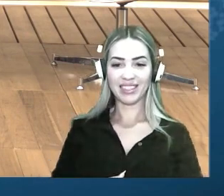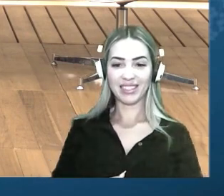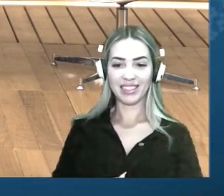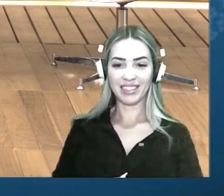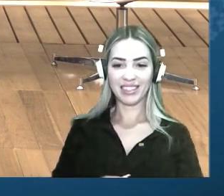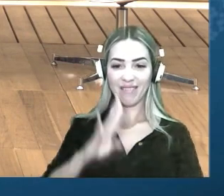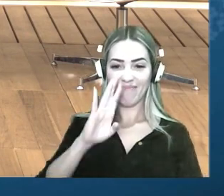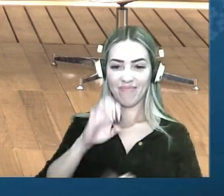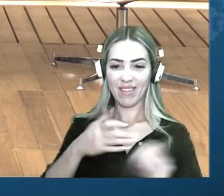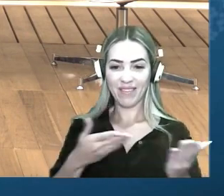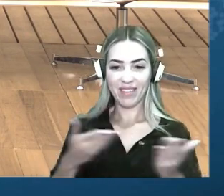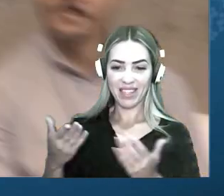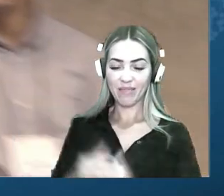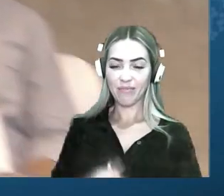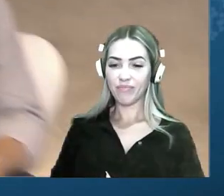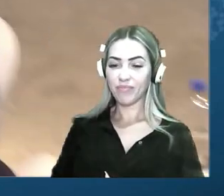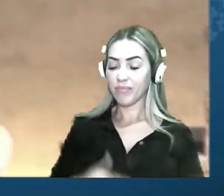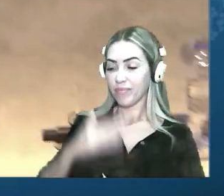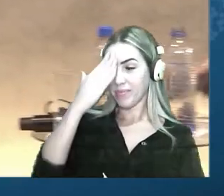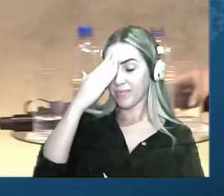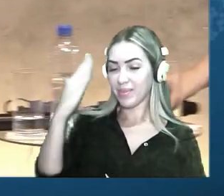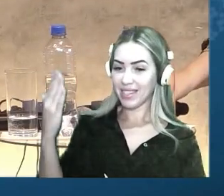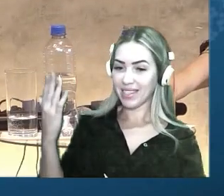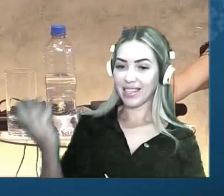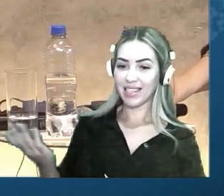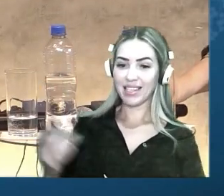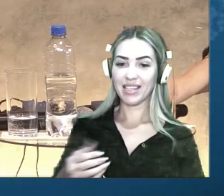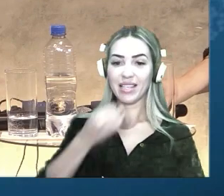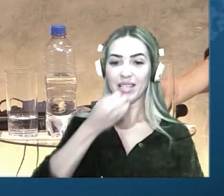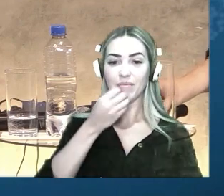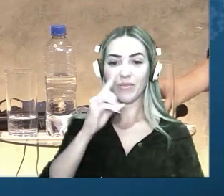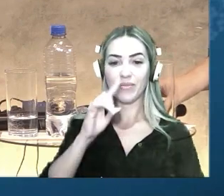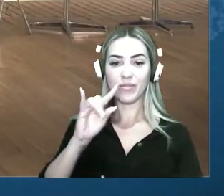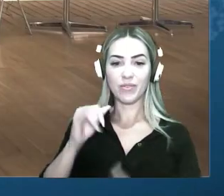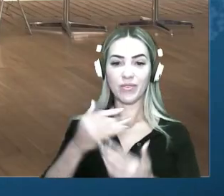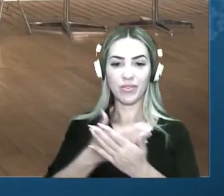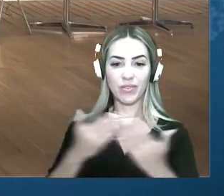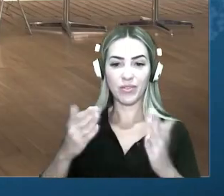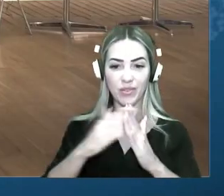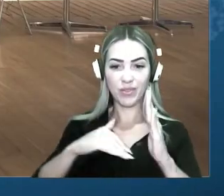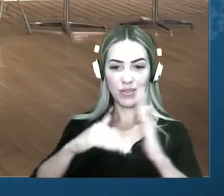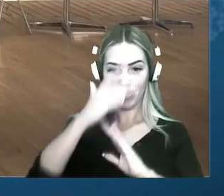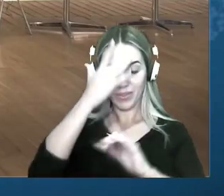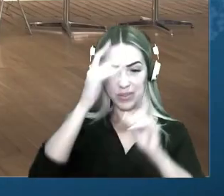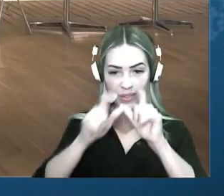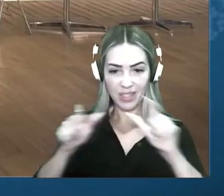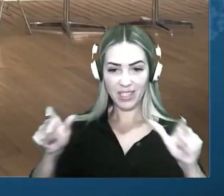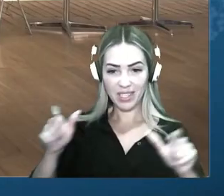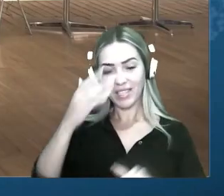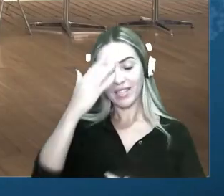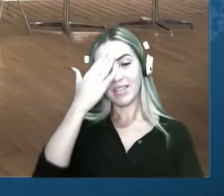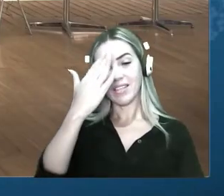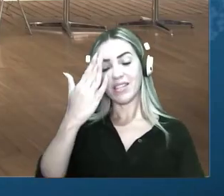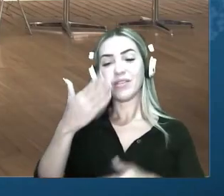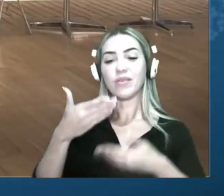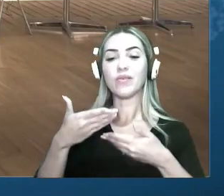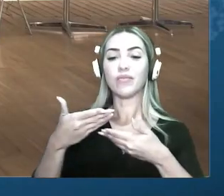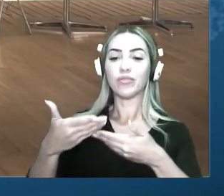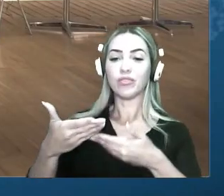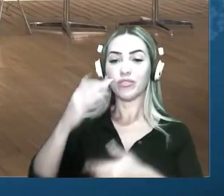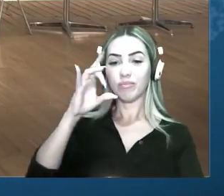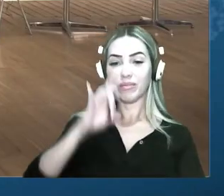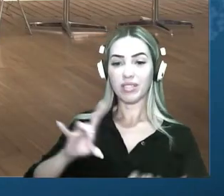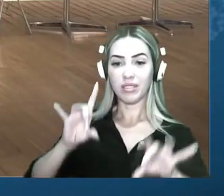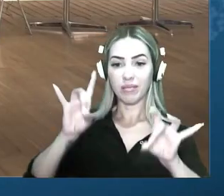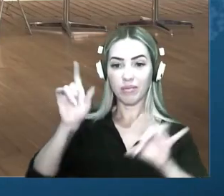Muito obrigada, Margarete. Bom dia a todos e todas. Obrigada pelo convite, especialmente do professor Akira.